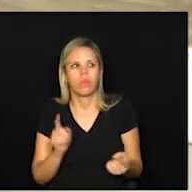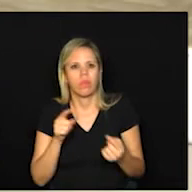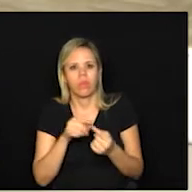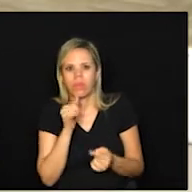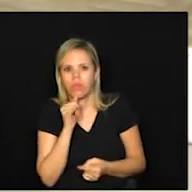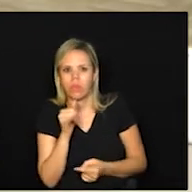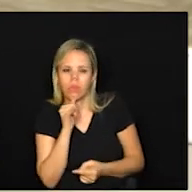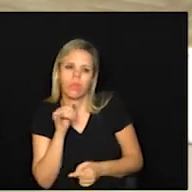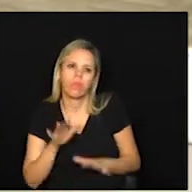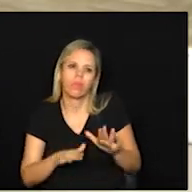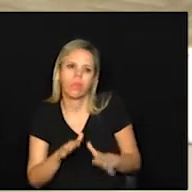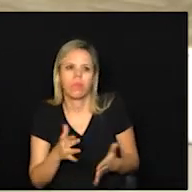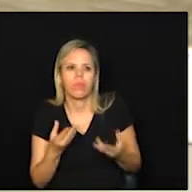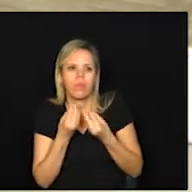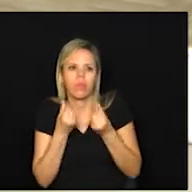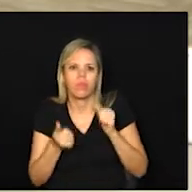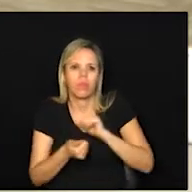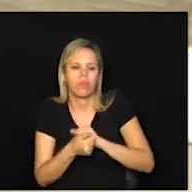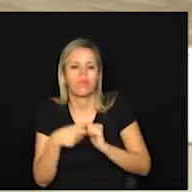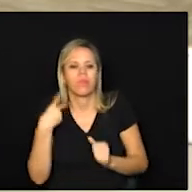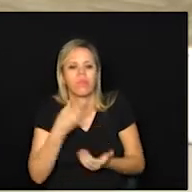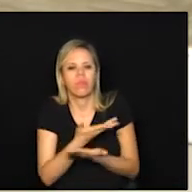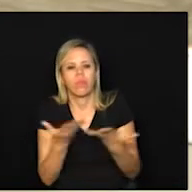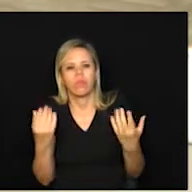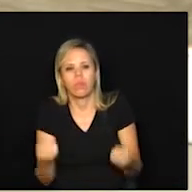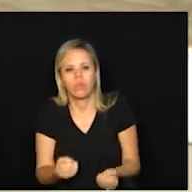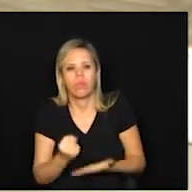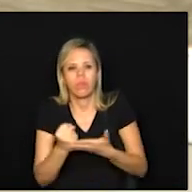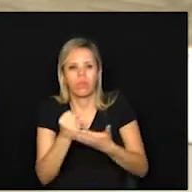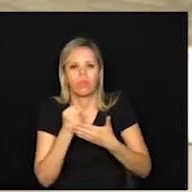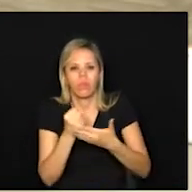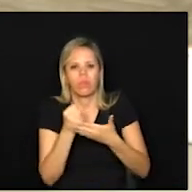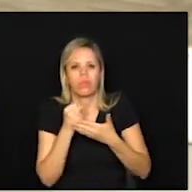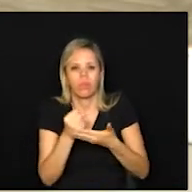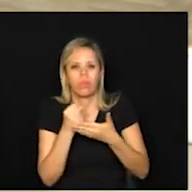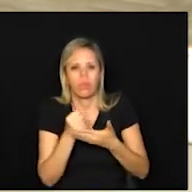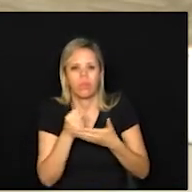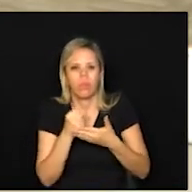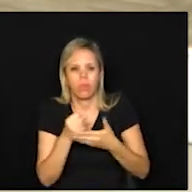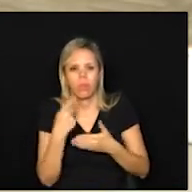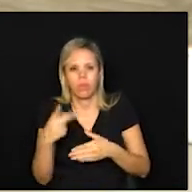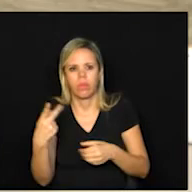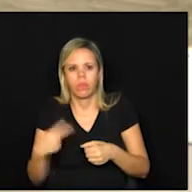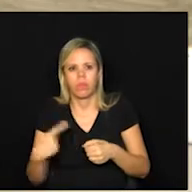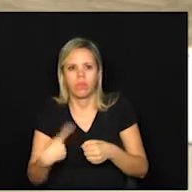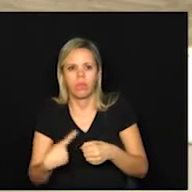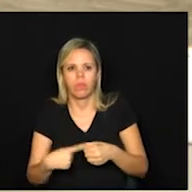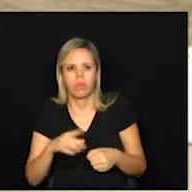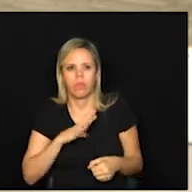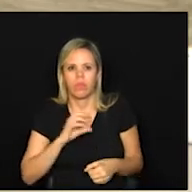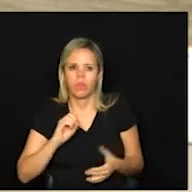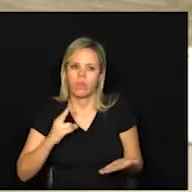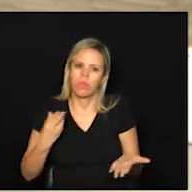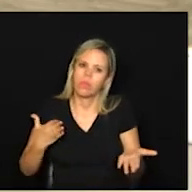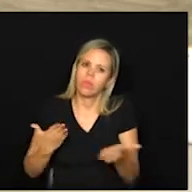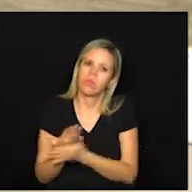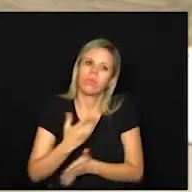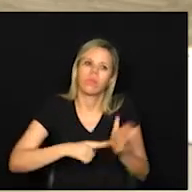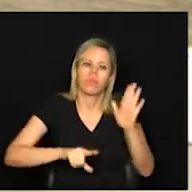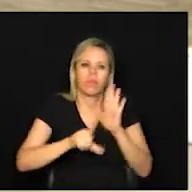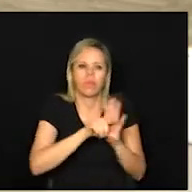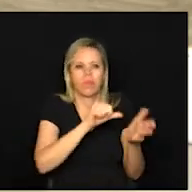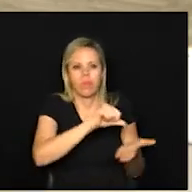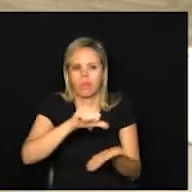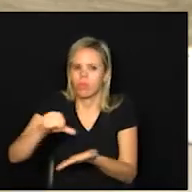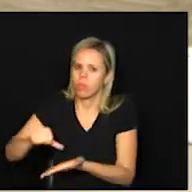de sensibilizar os vereadores que eles têm que ajudar no âmbito do seu município ou aprovar leis